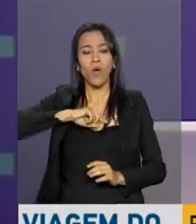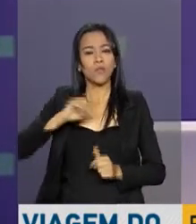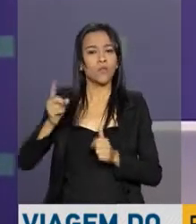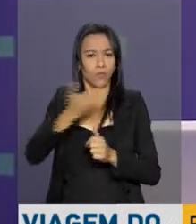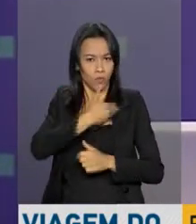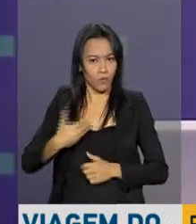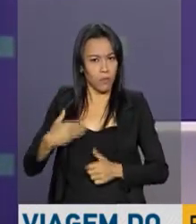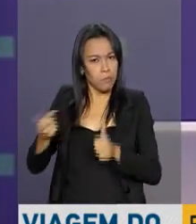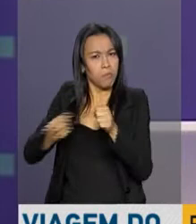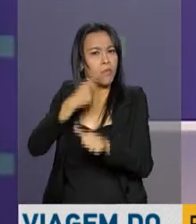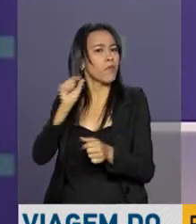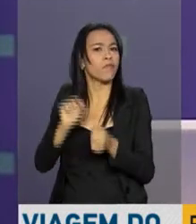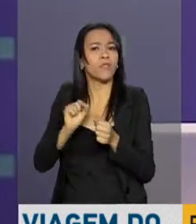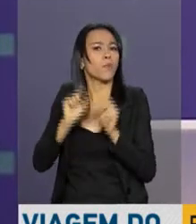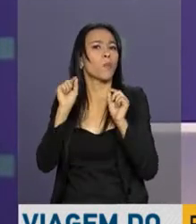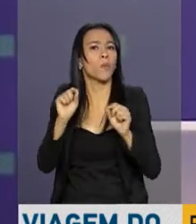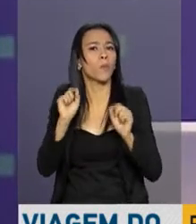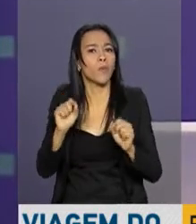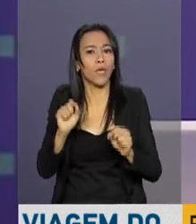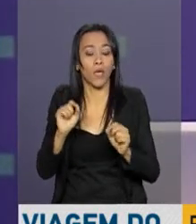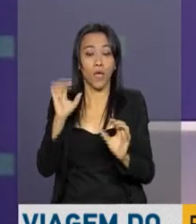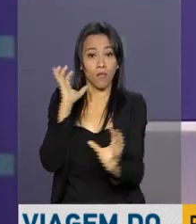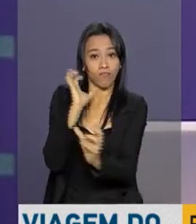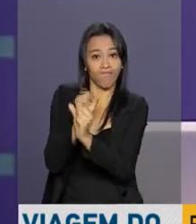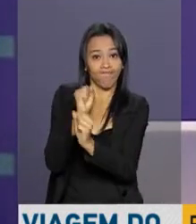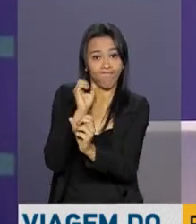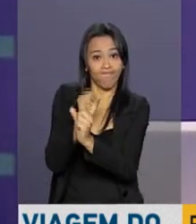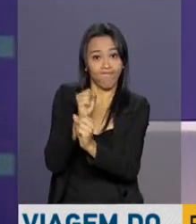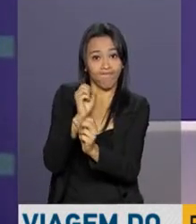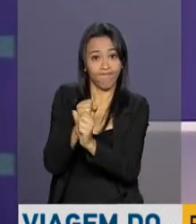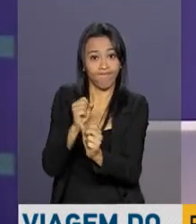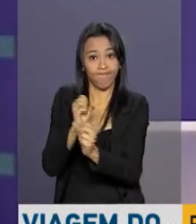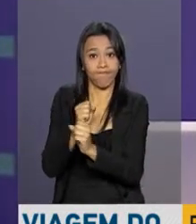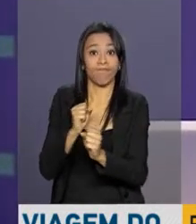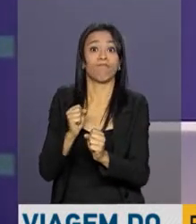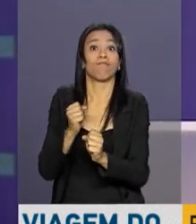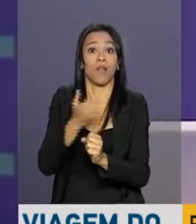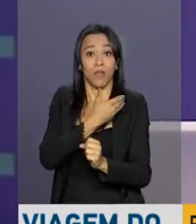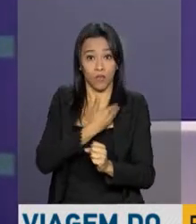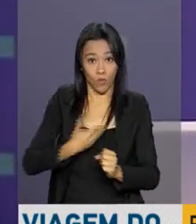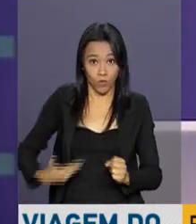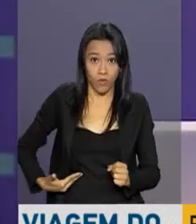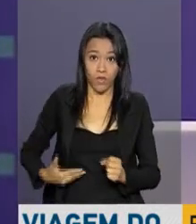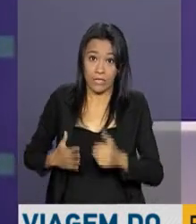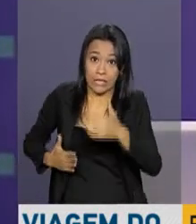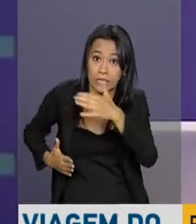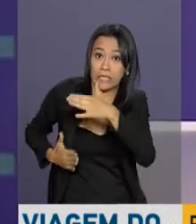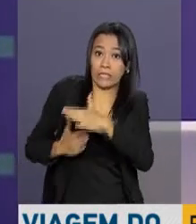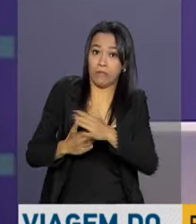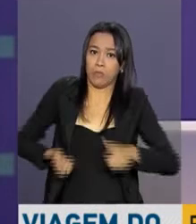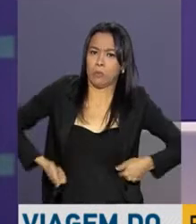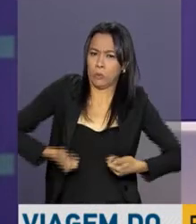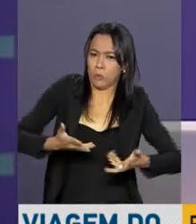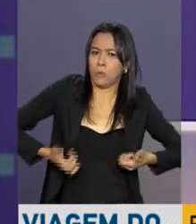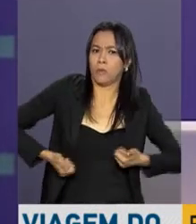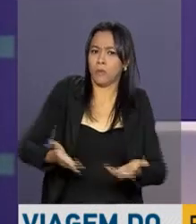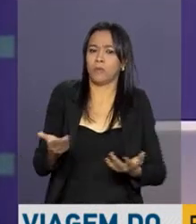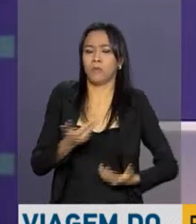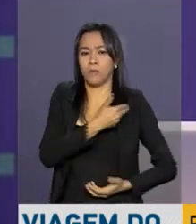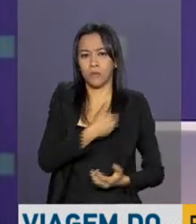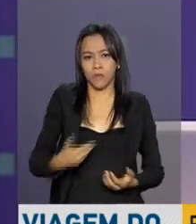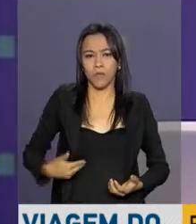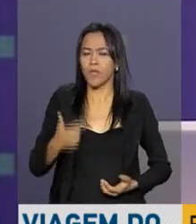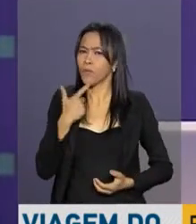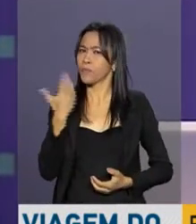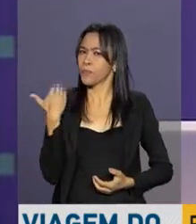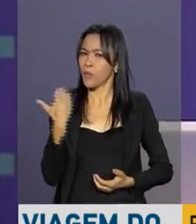a credibilidade das contas do governo. Registro que nós instituímos,